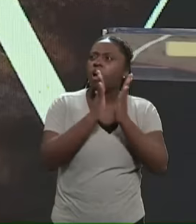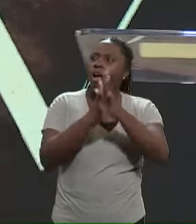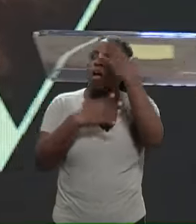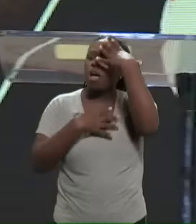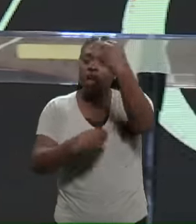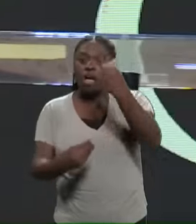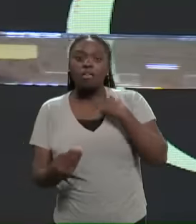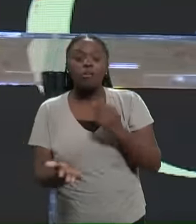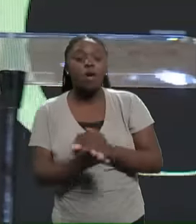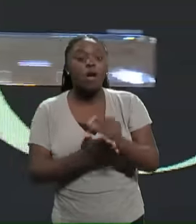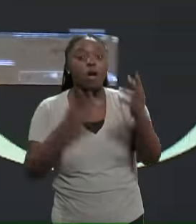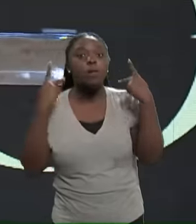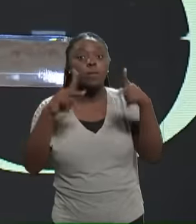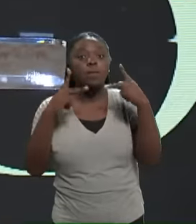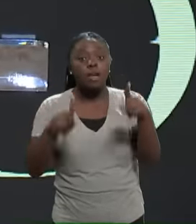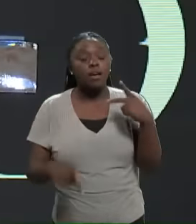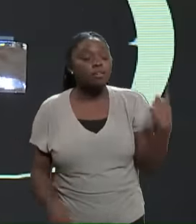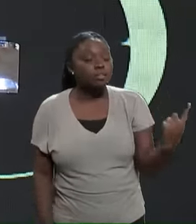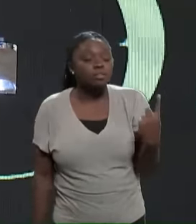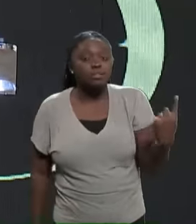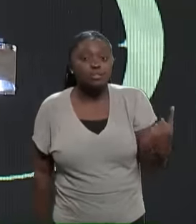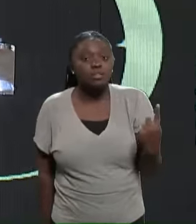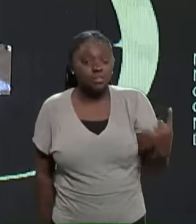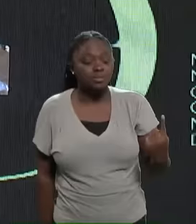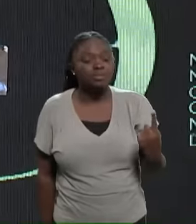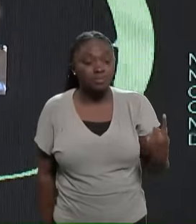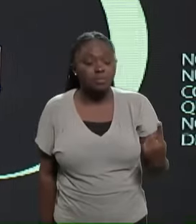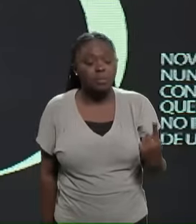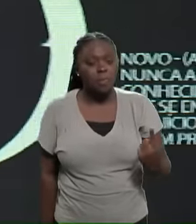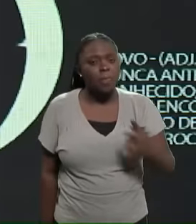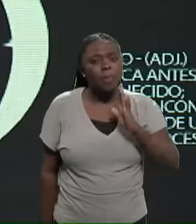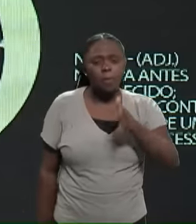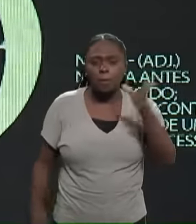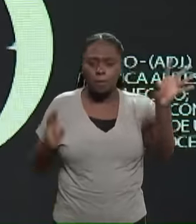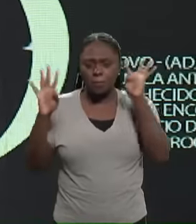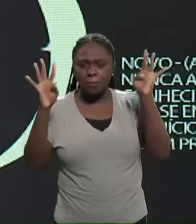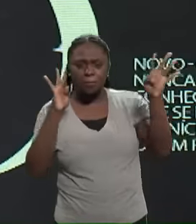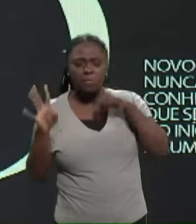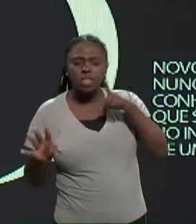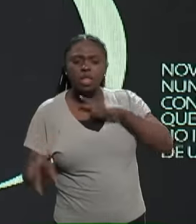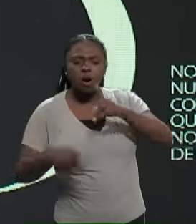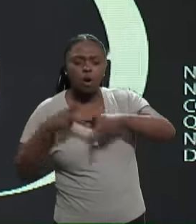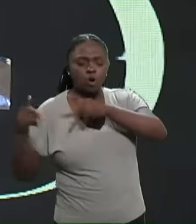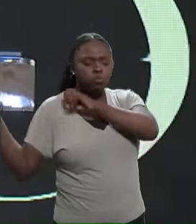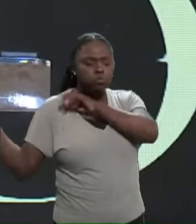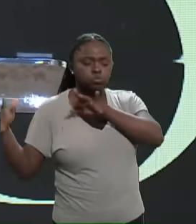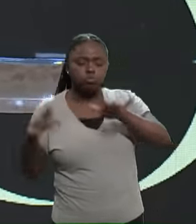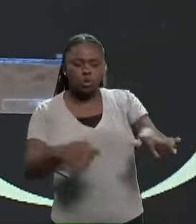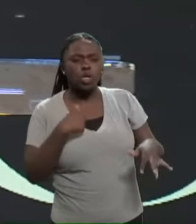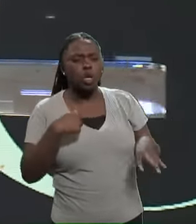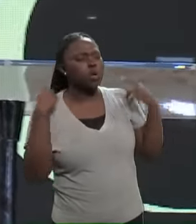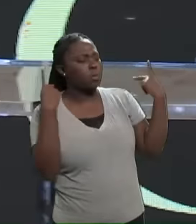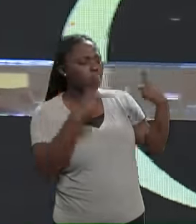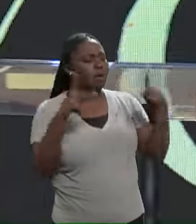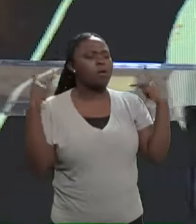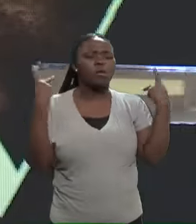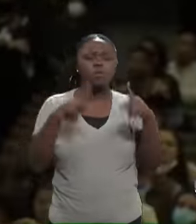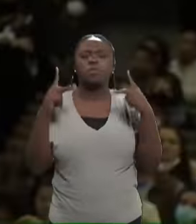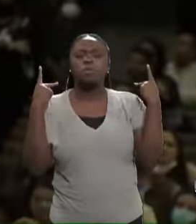a pregar sozinho. Yo imaginé que había una multitud y yo pregando,